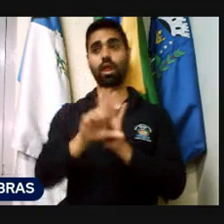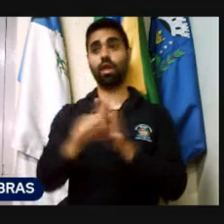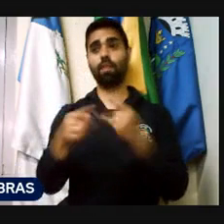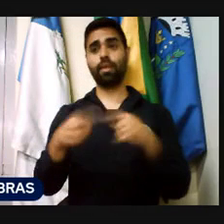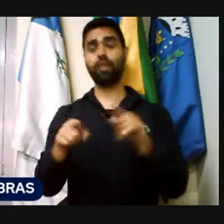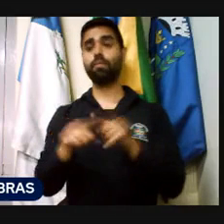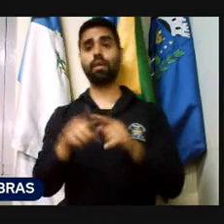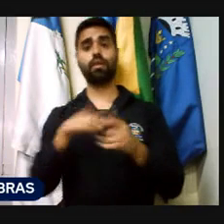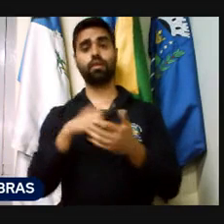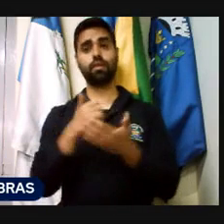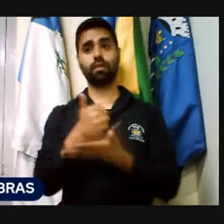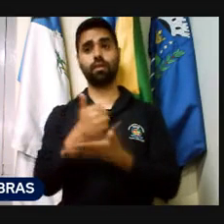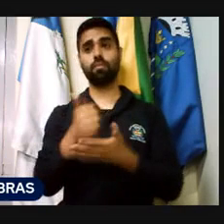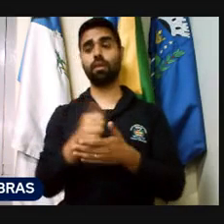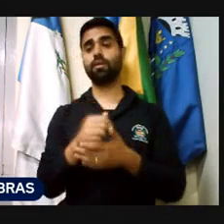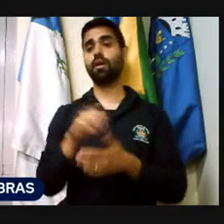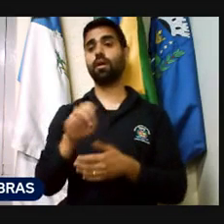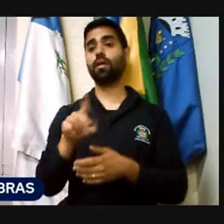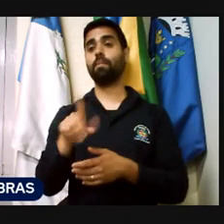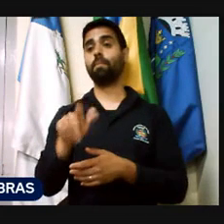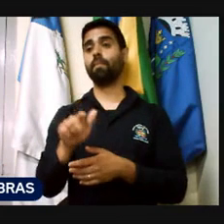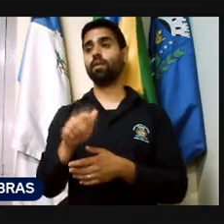encontra respaldo na emenda constitucional